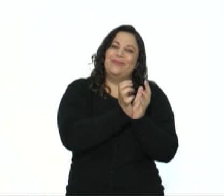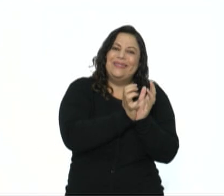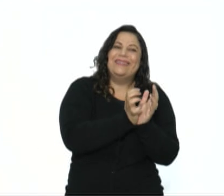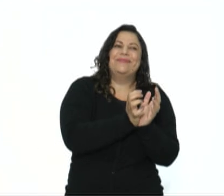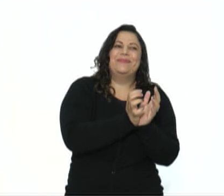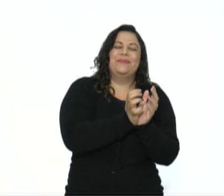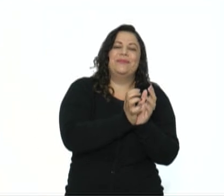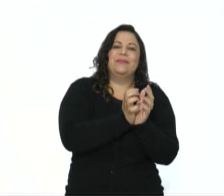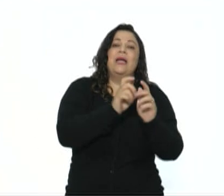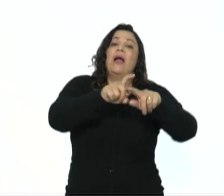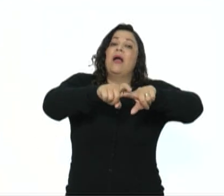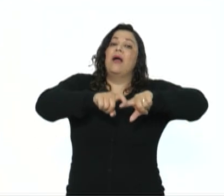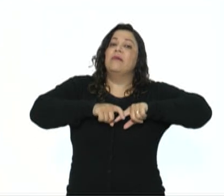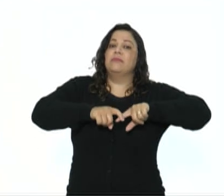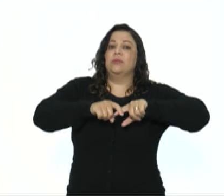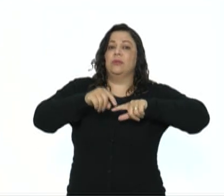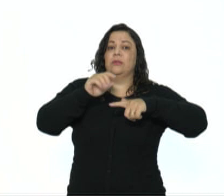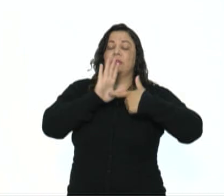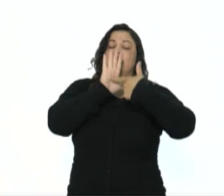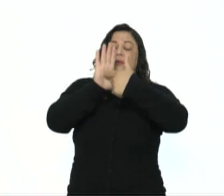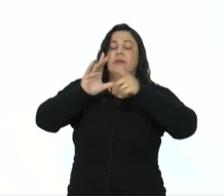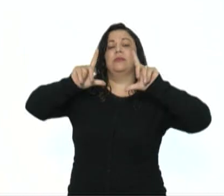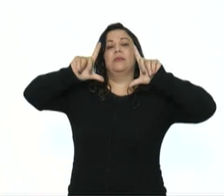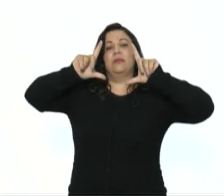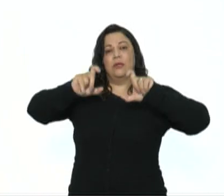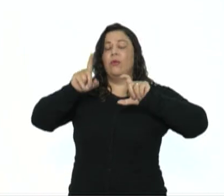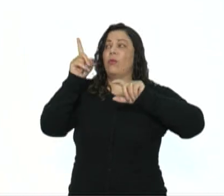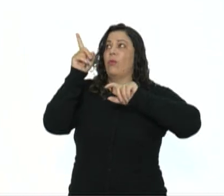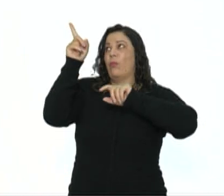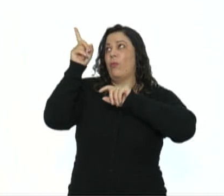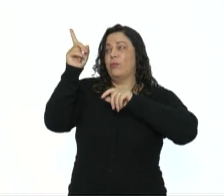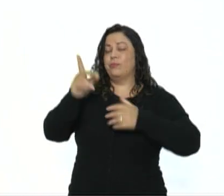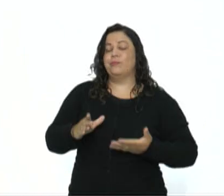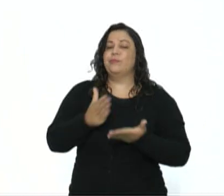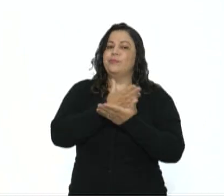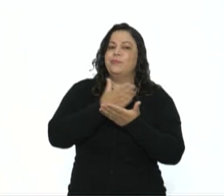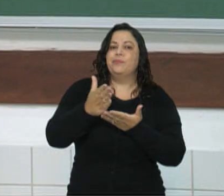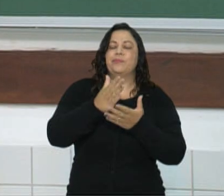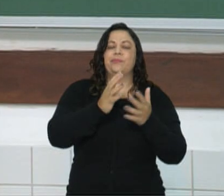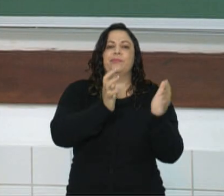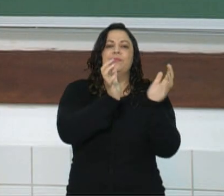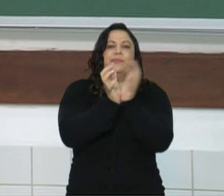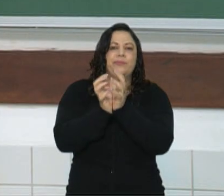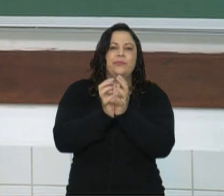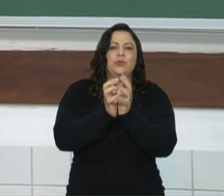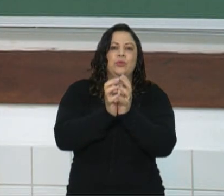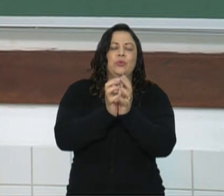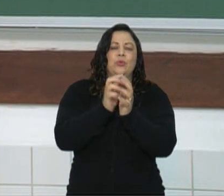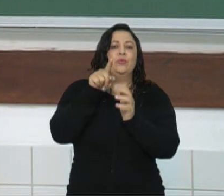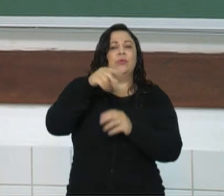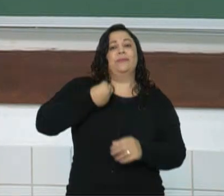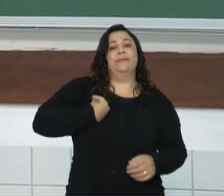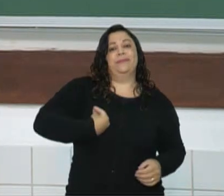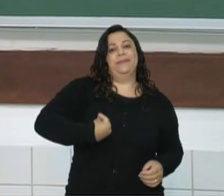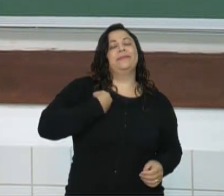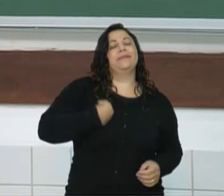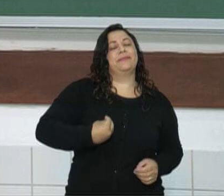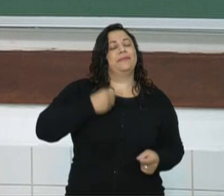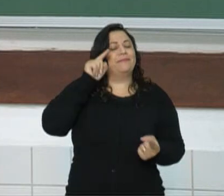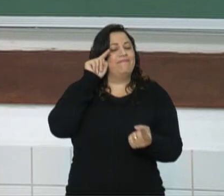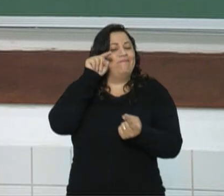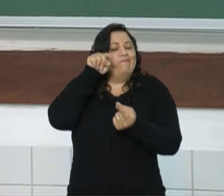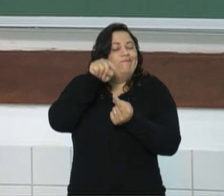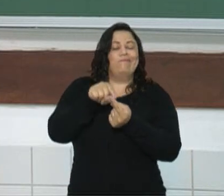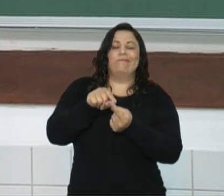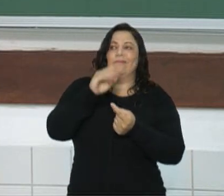imagem do início, em que a comunidade ela é o ponto-chave para entendermos o próprio